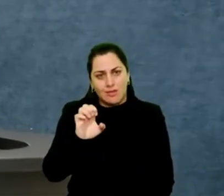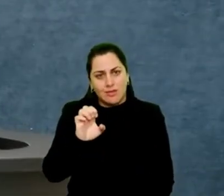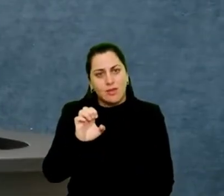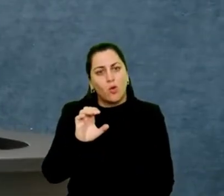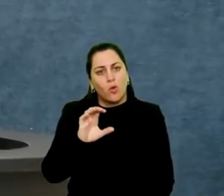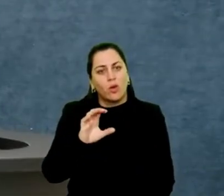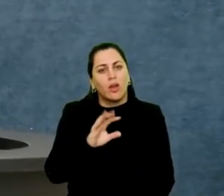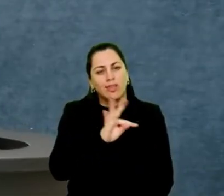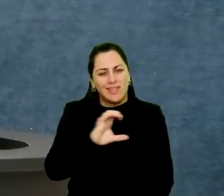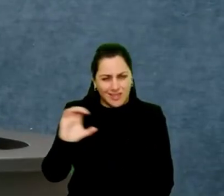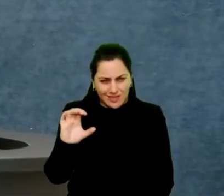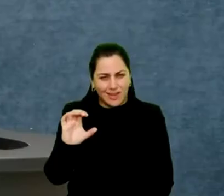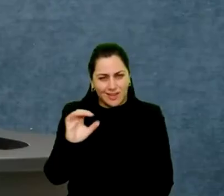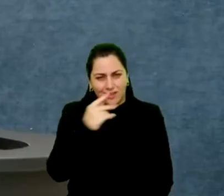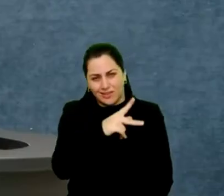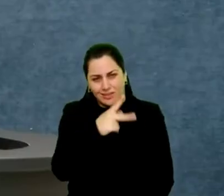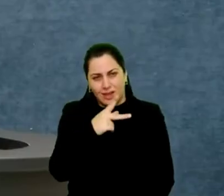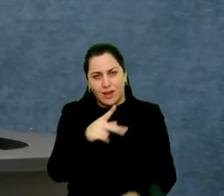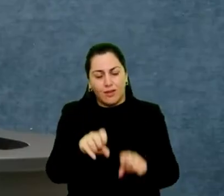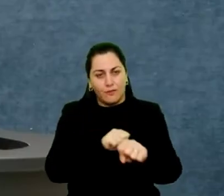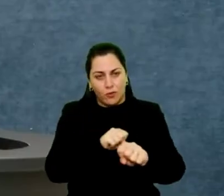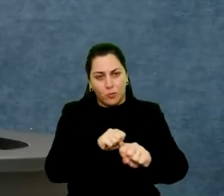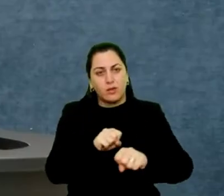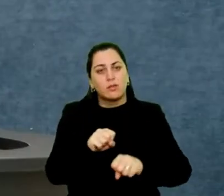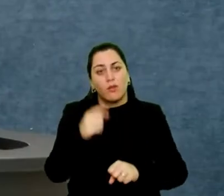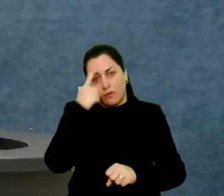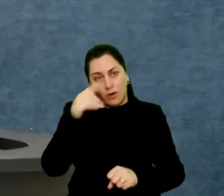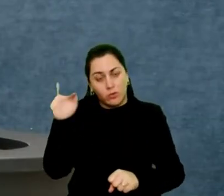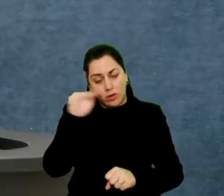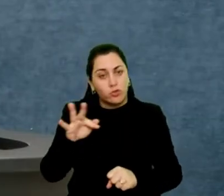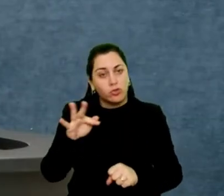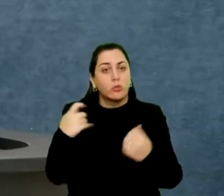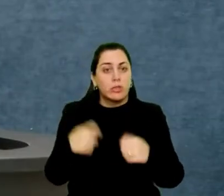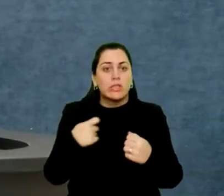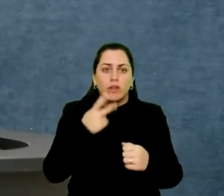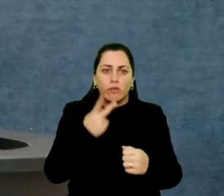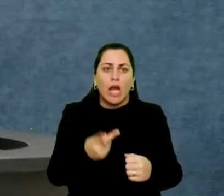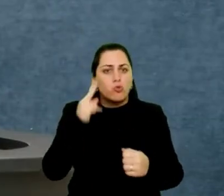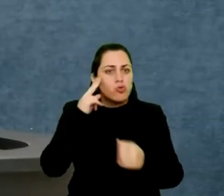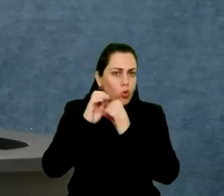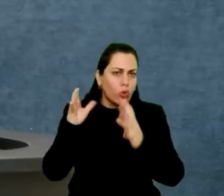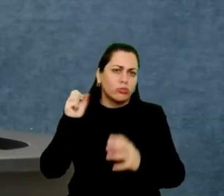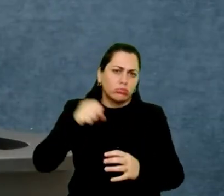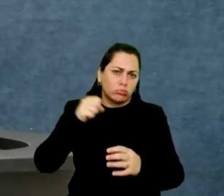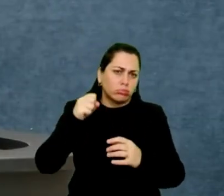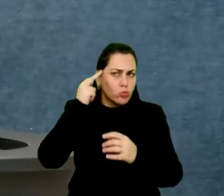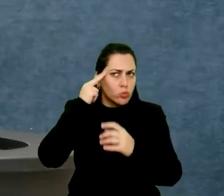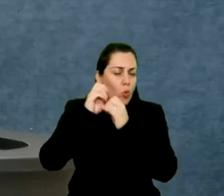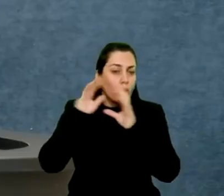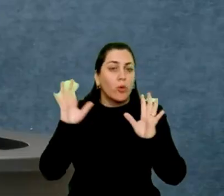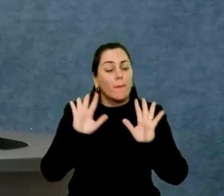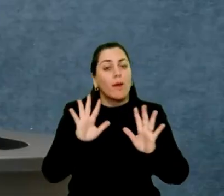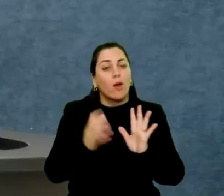de conclusão de curso dela. A gente tem que levar isso. Tem gente que fala assim, nossa, isso é um sonho. Realmente é um sonho.